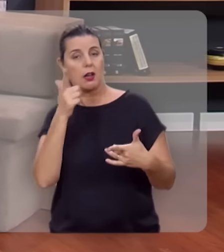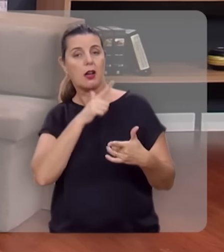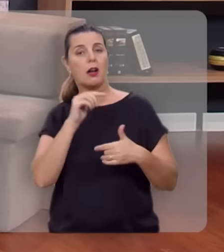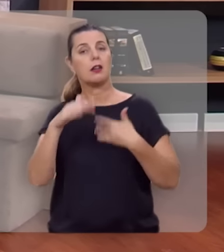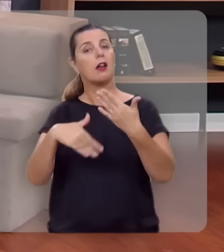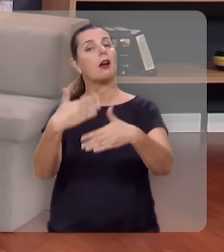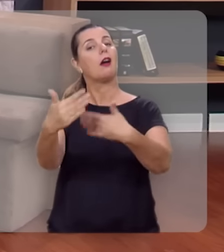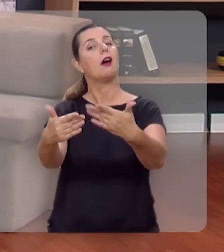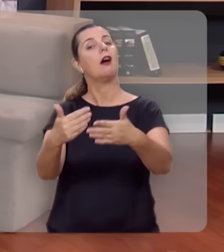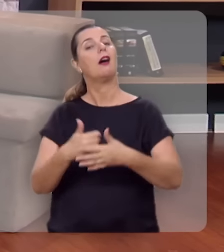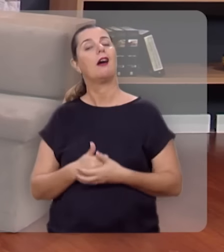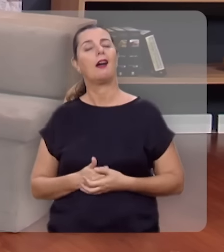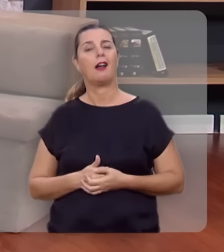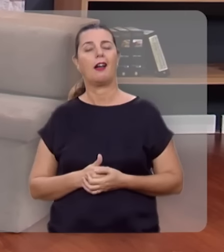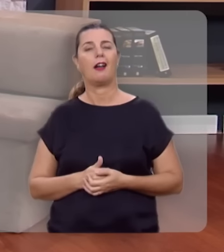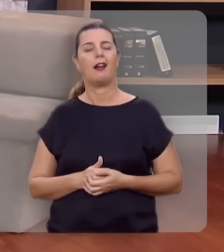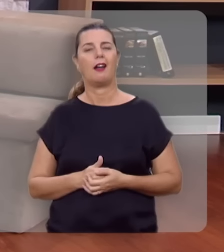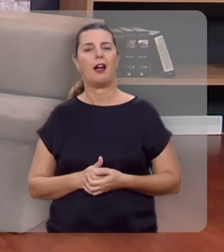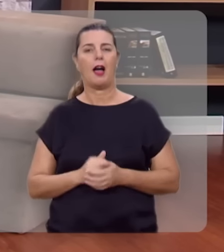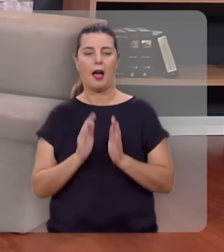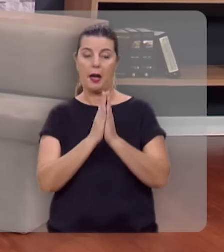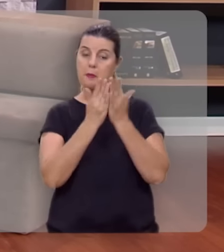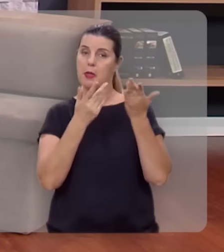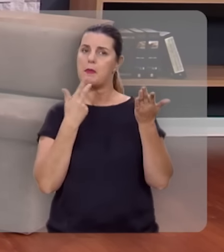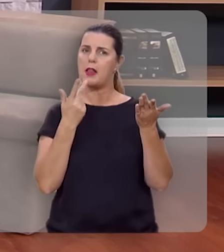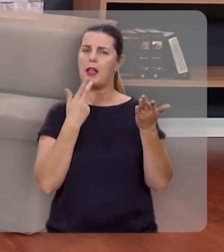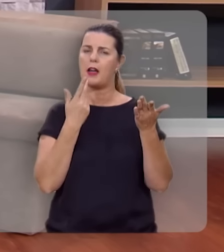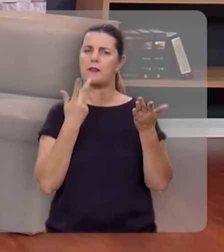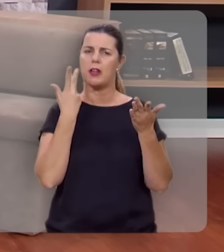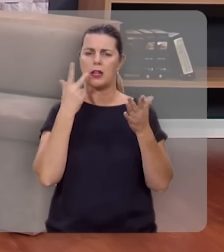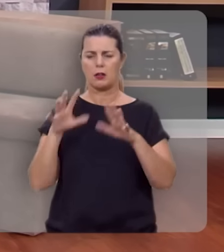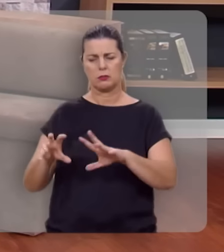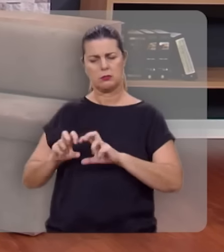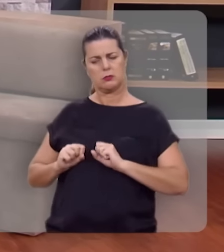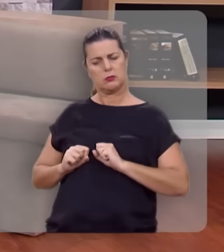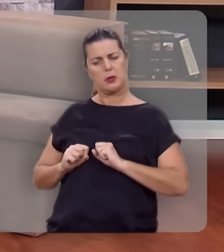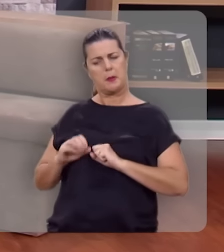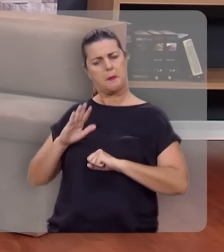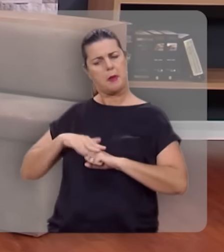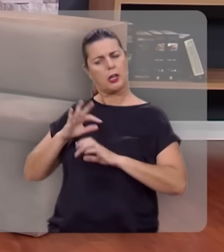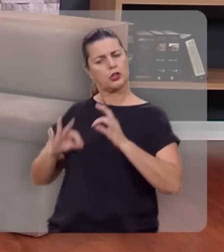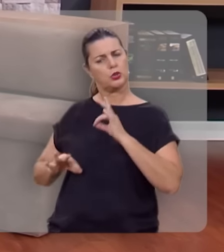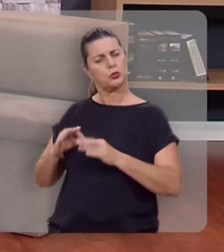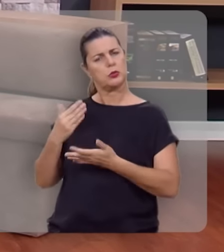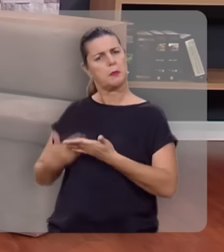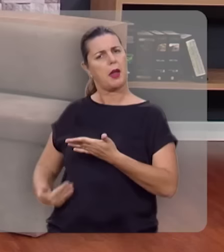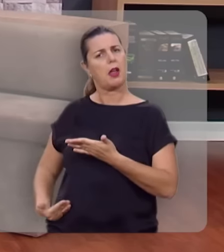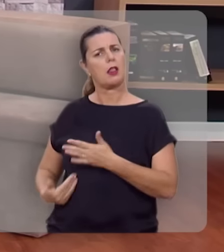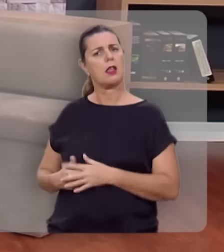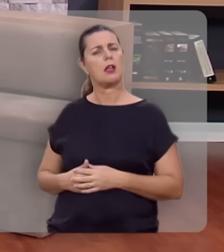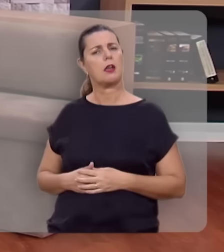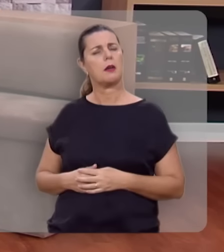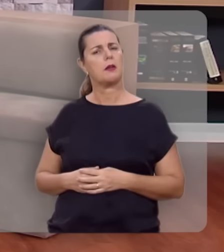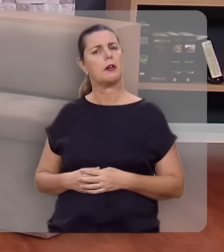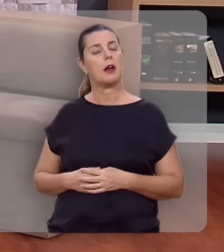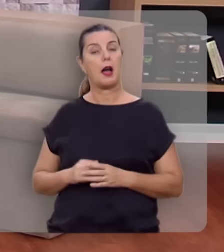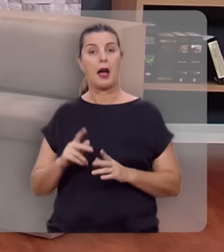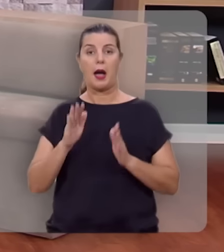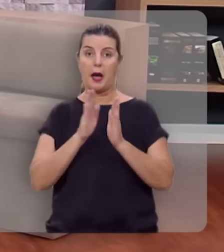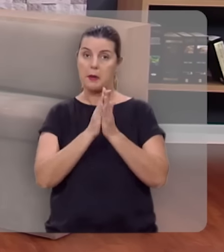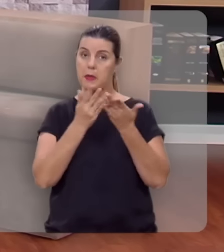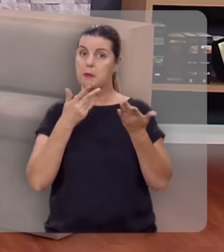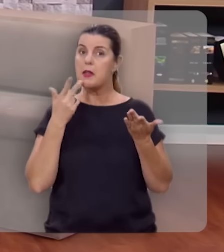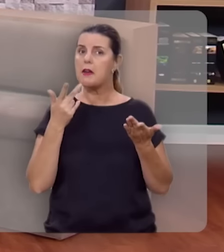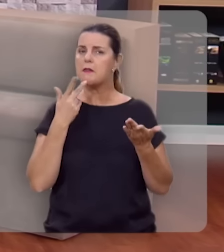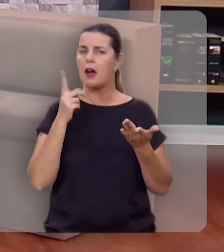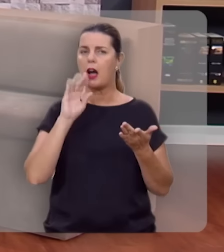prosperará, diz a Bíblia. A Bíblia diz que quando você retém mais do que é justo, isso é pura perda. A